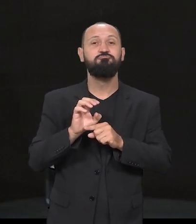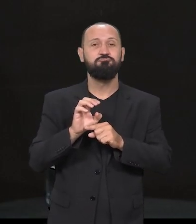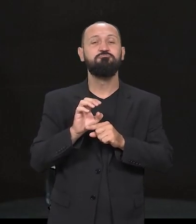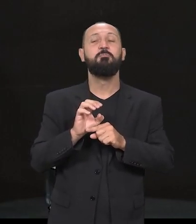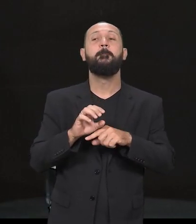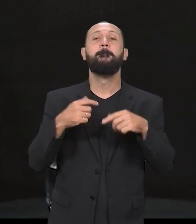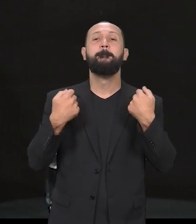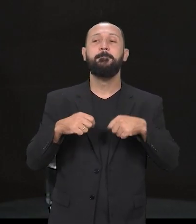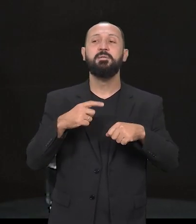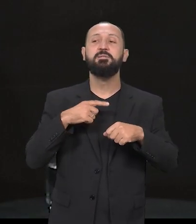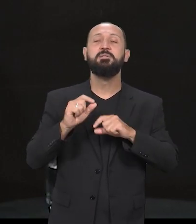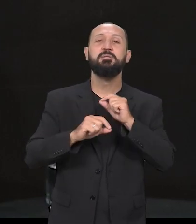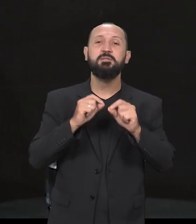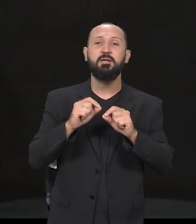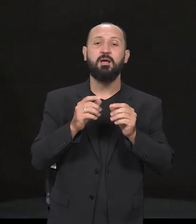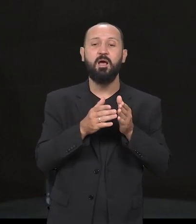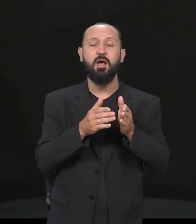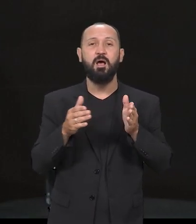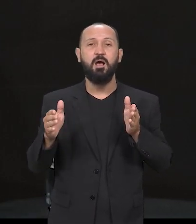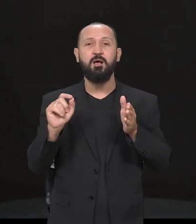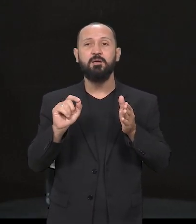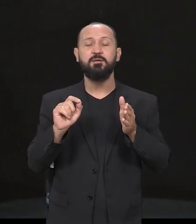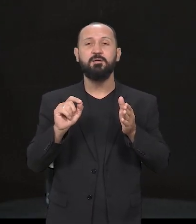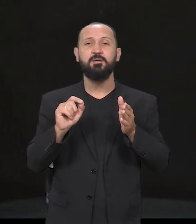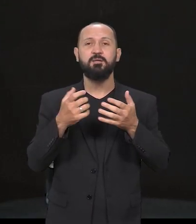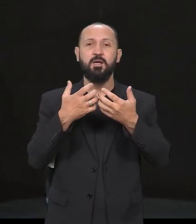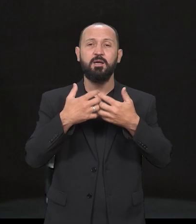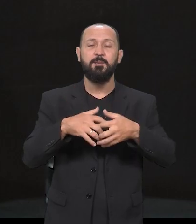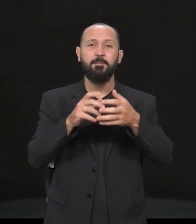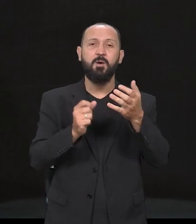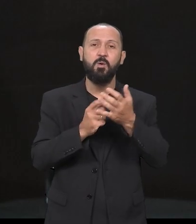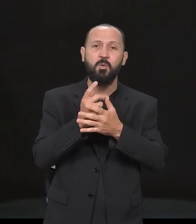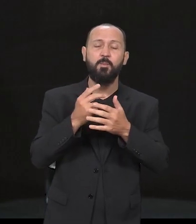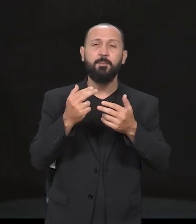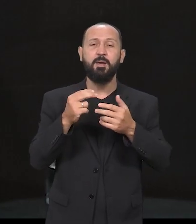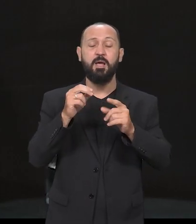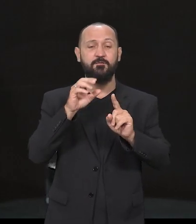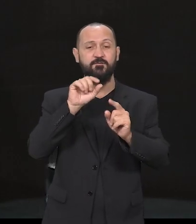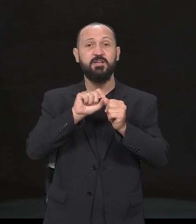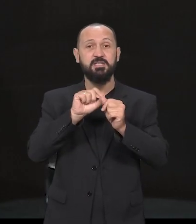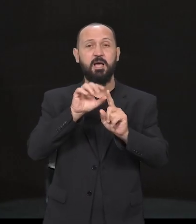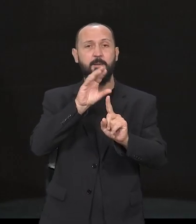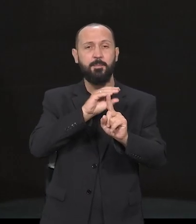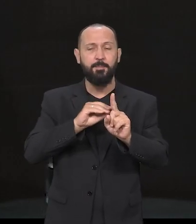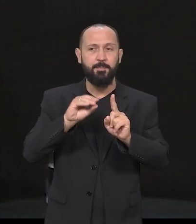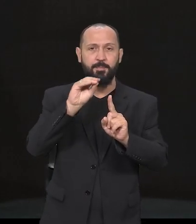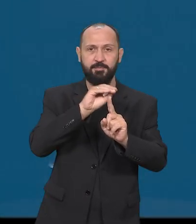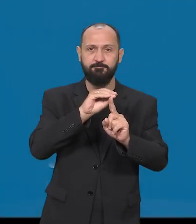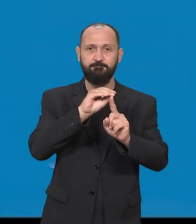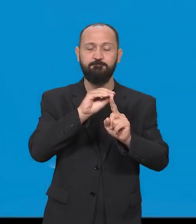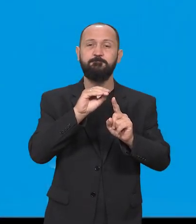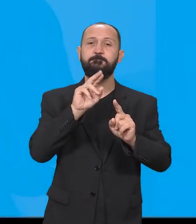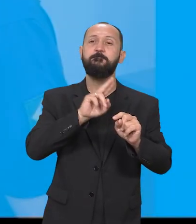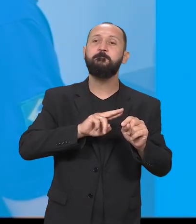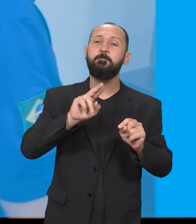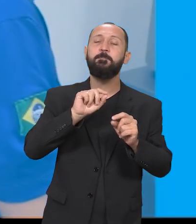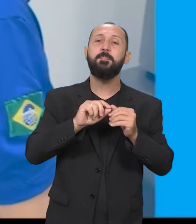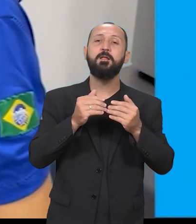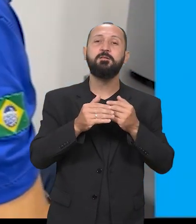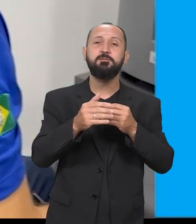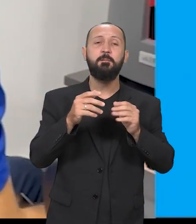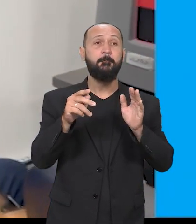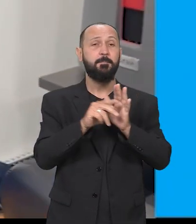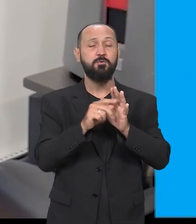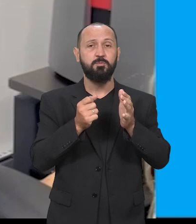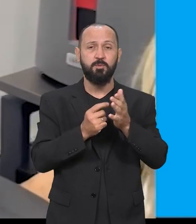federação eles passam a ter esse equipamento para aquisição de imagens de unidades, né,